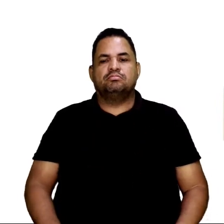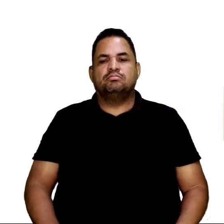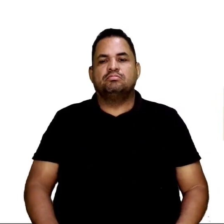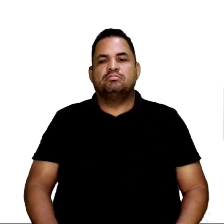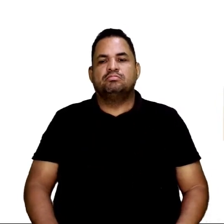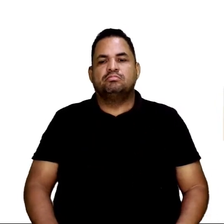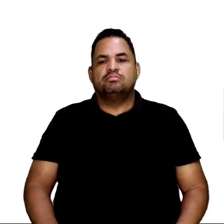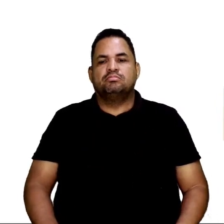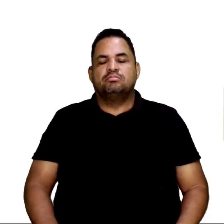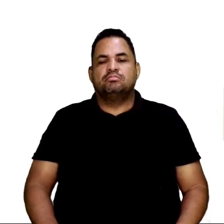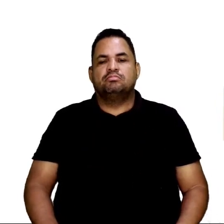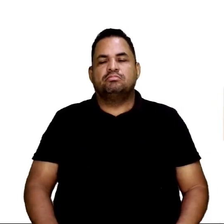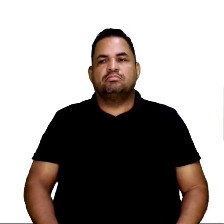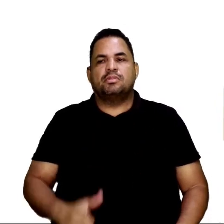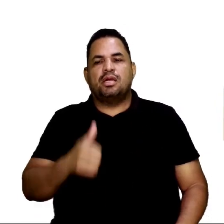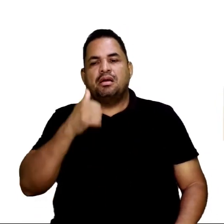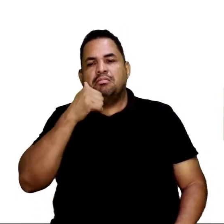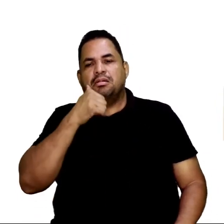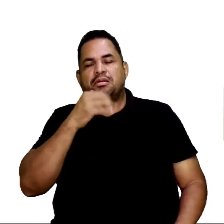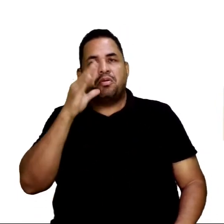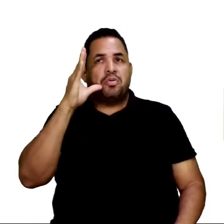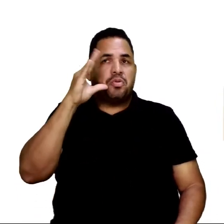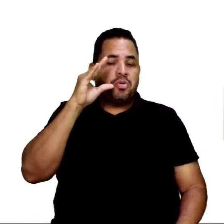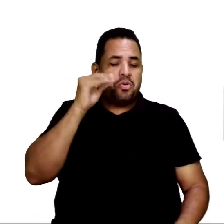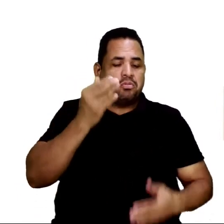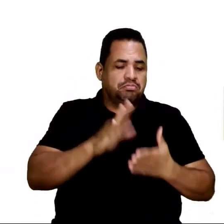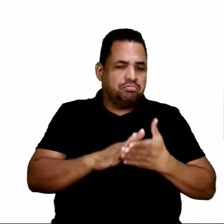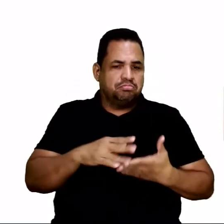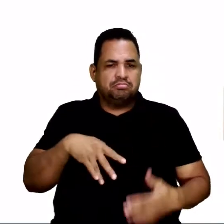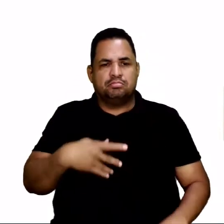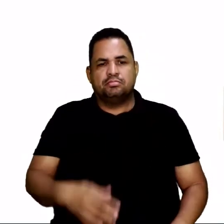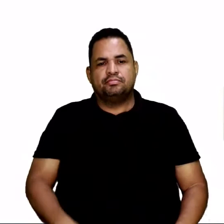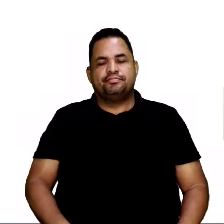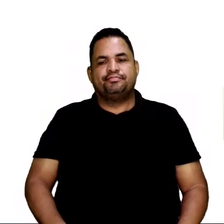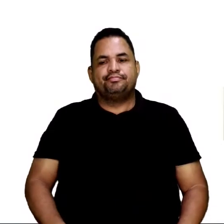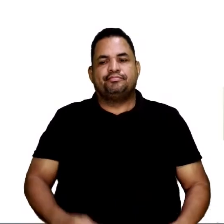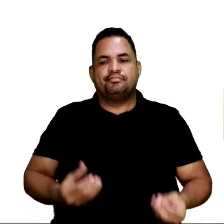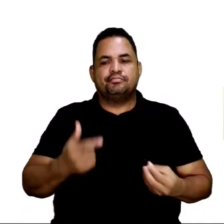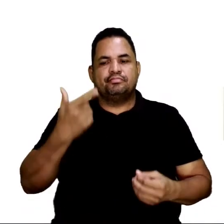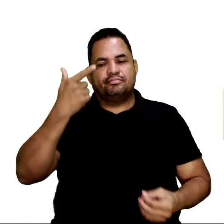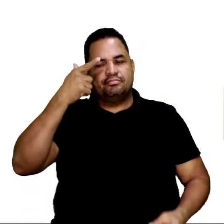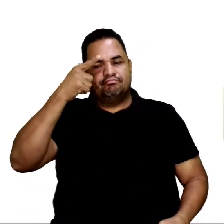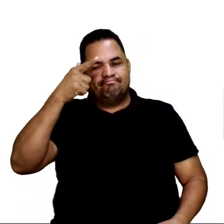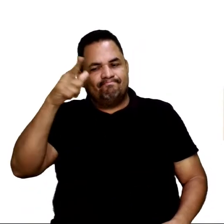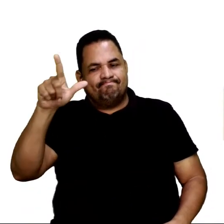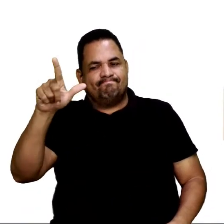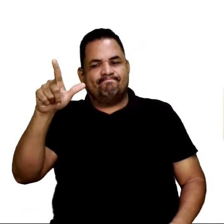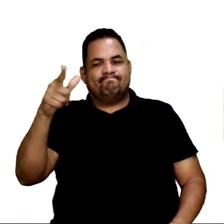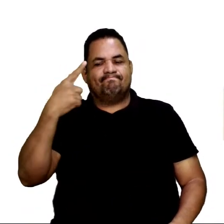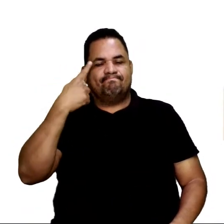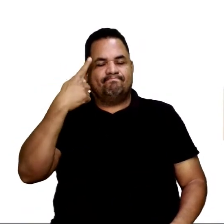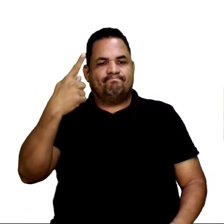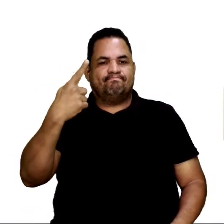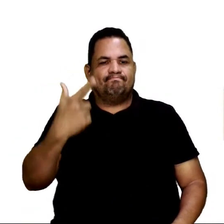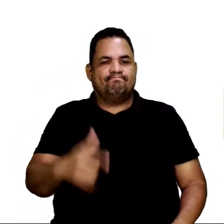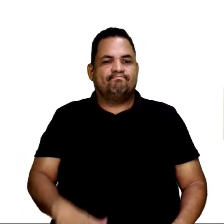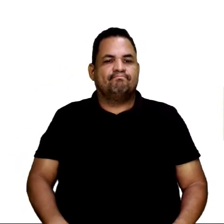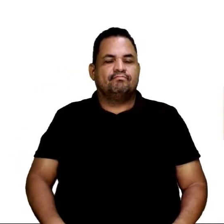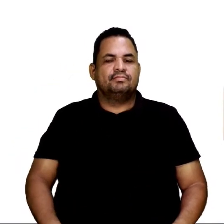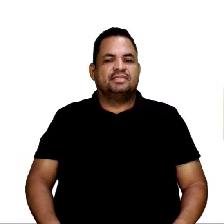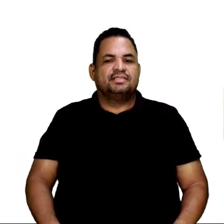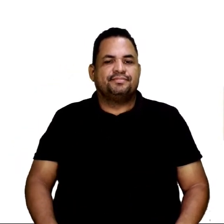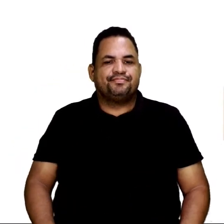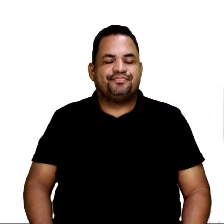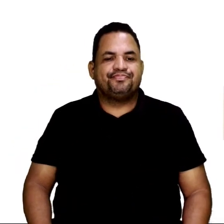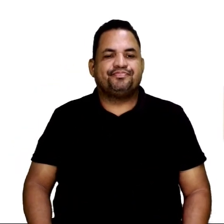Aí a mãe fica doida, fica curiosa, perturbando, né? Para que consiga ver o quanto antes. Você faz para fazer bem